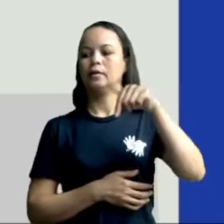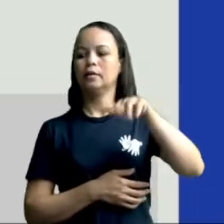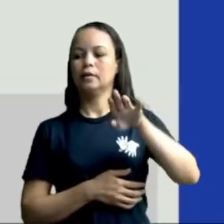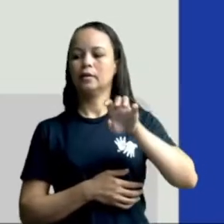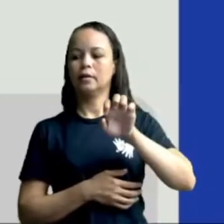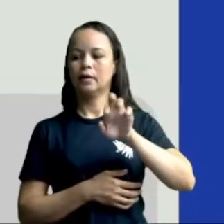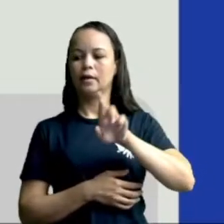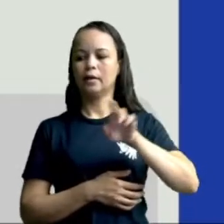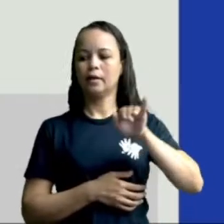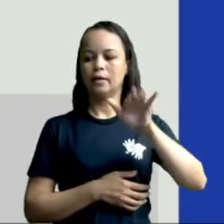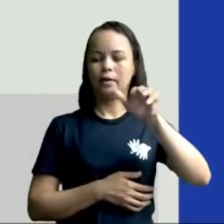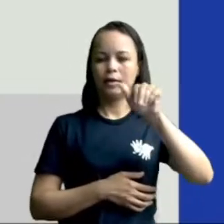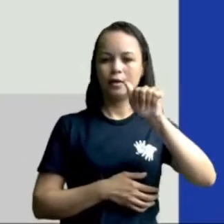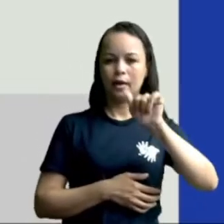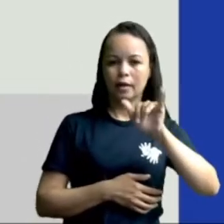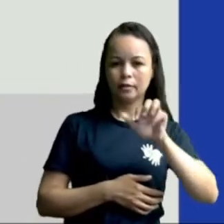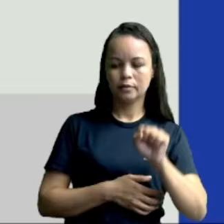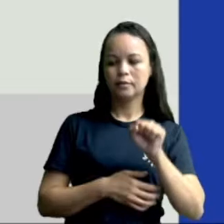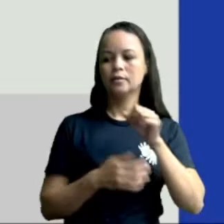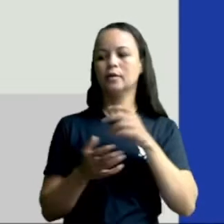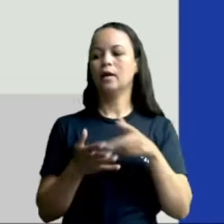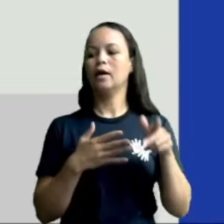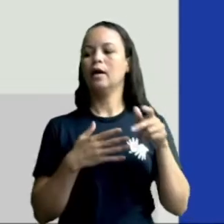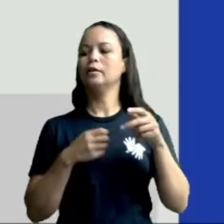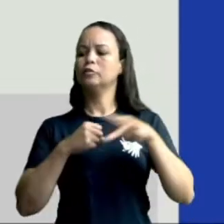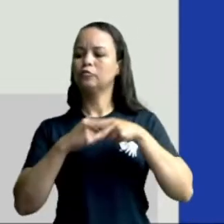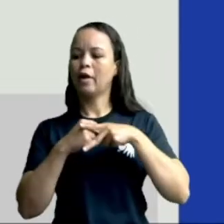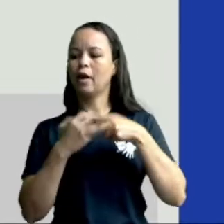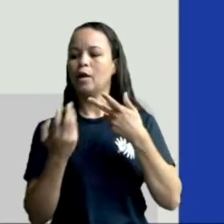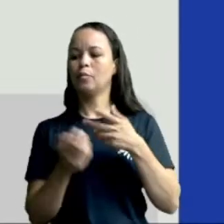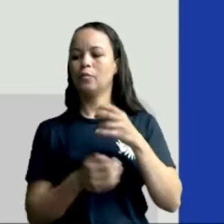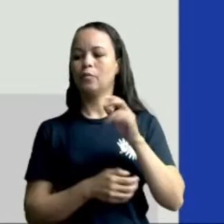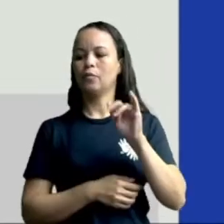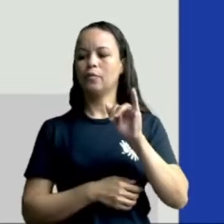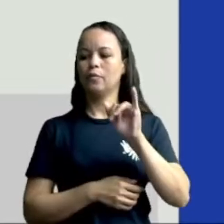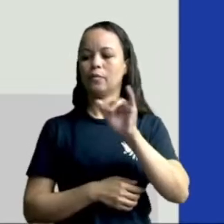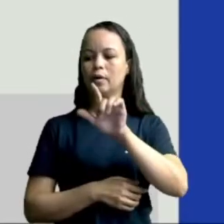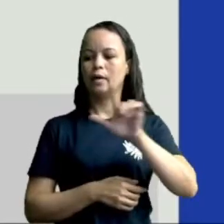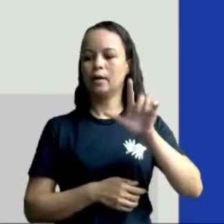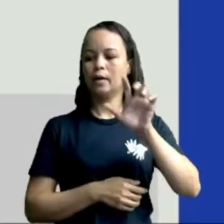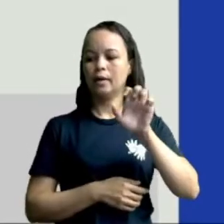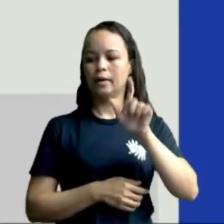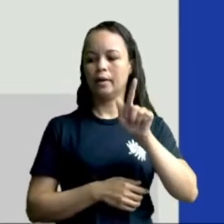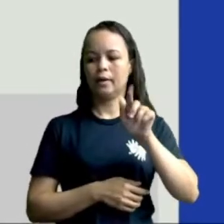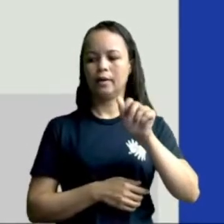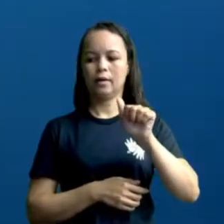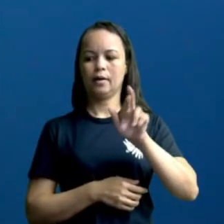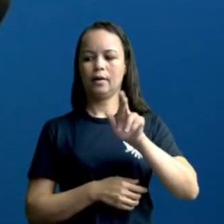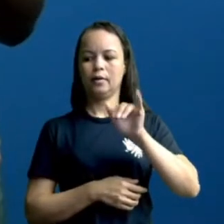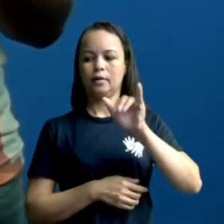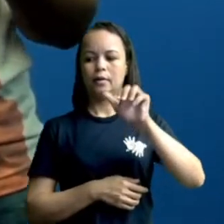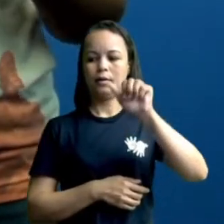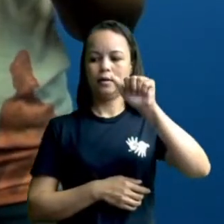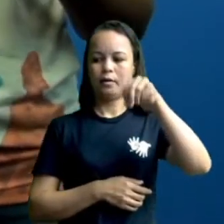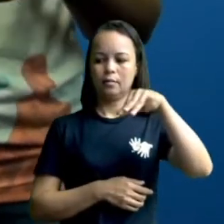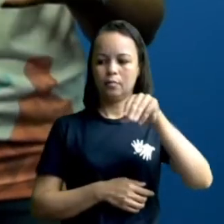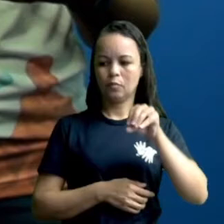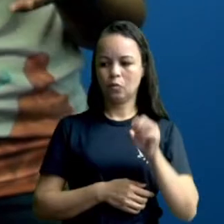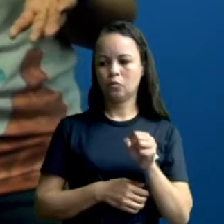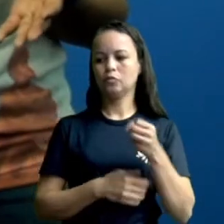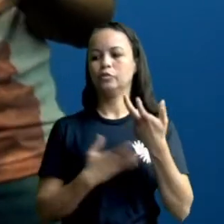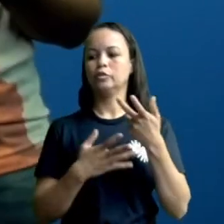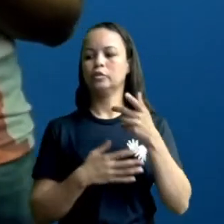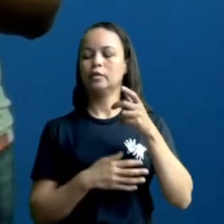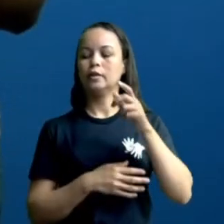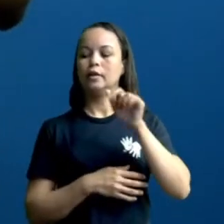poderias, deverias, encantaria. E todos esses verbos, eles seguem uma regrinha, né?